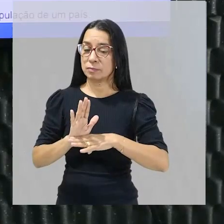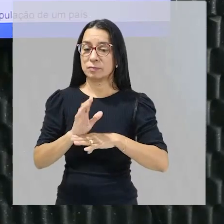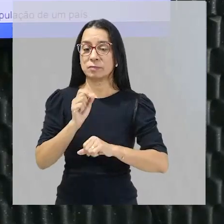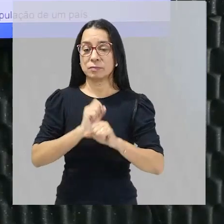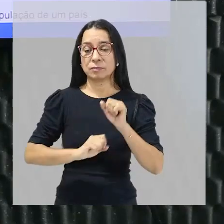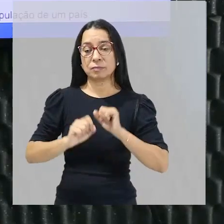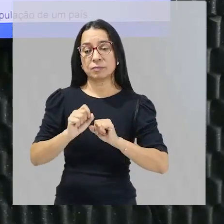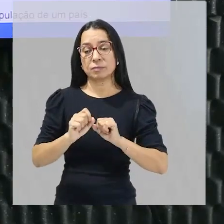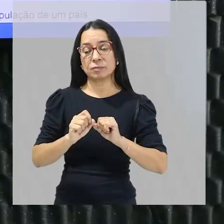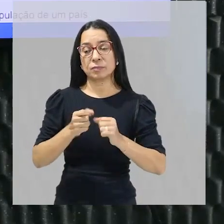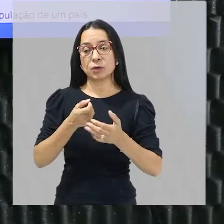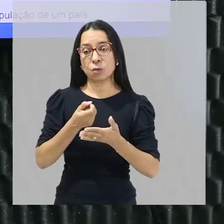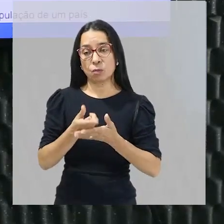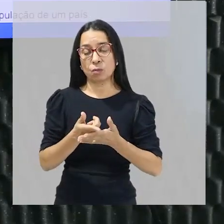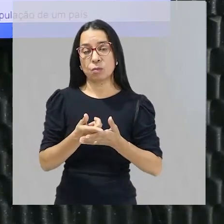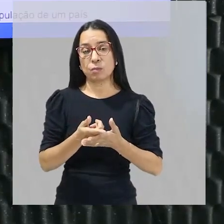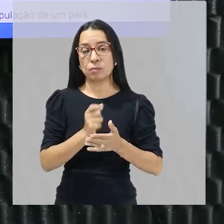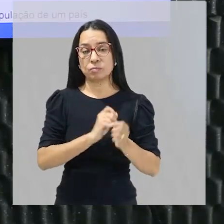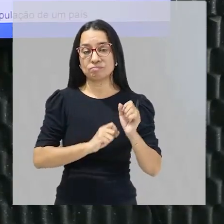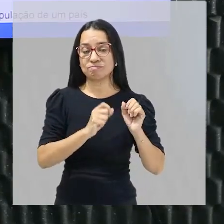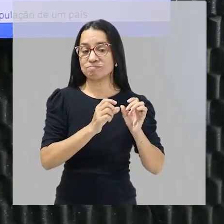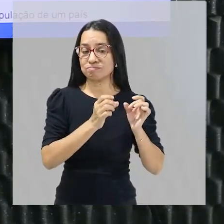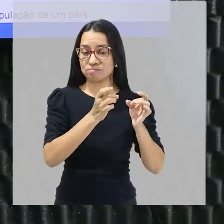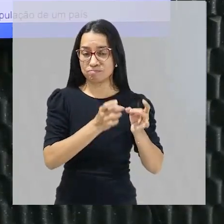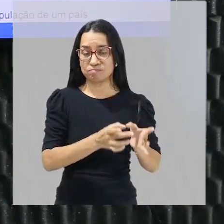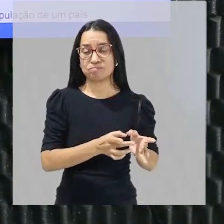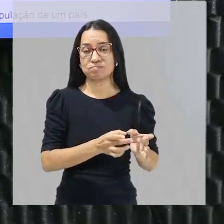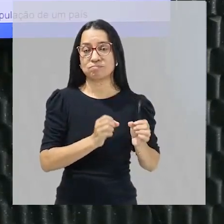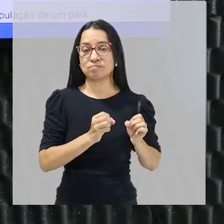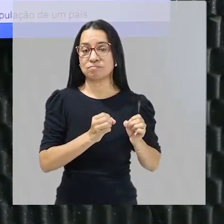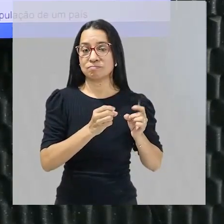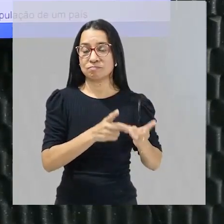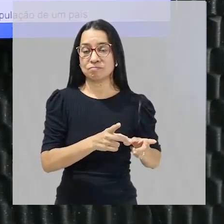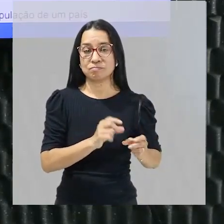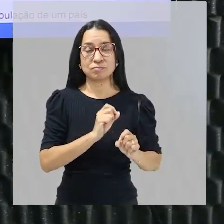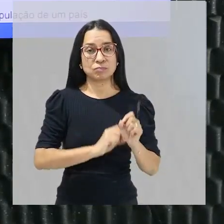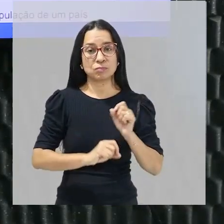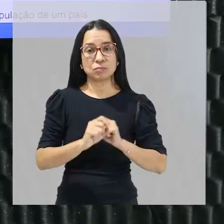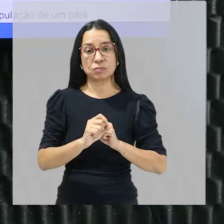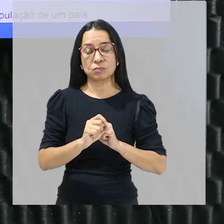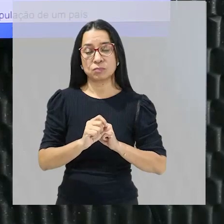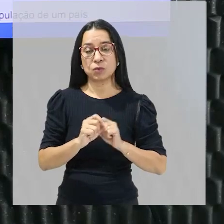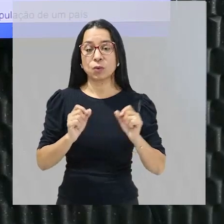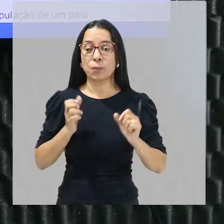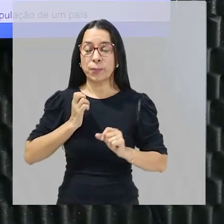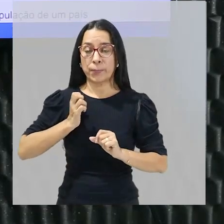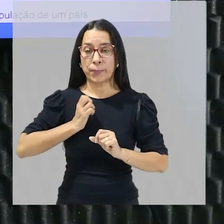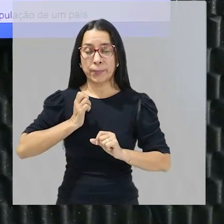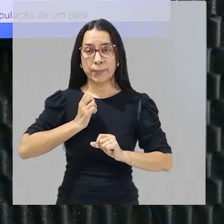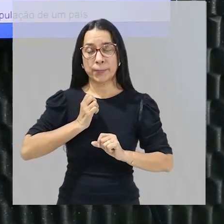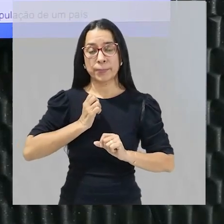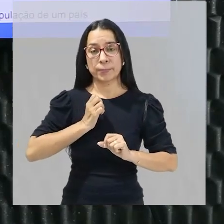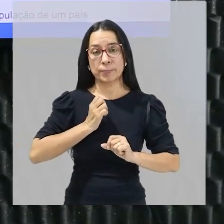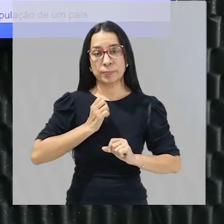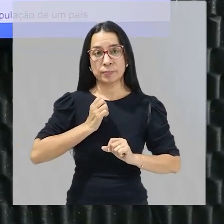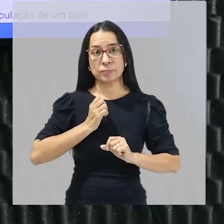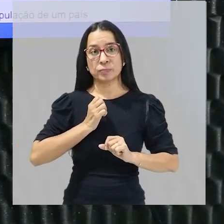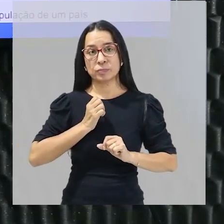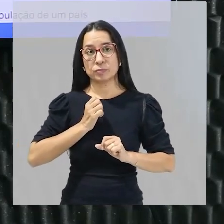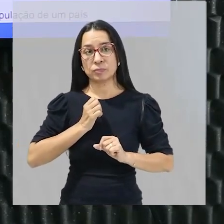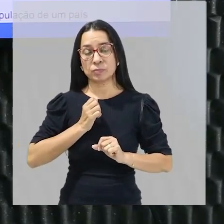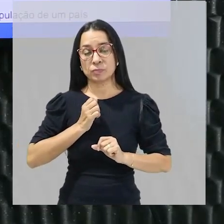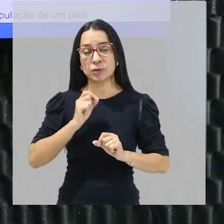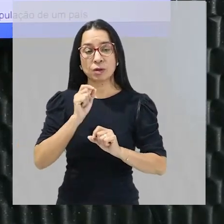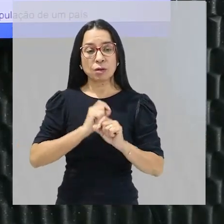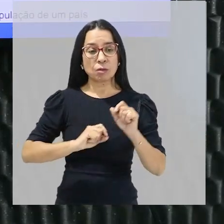em lucro, dinheiro, produção material da existência como riqueza. A única que